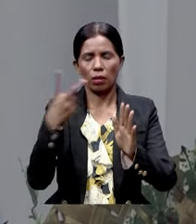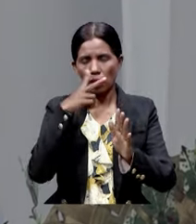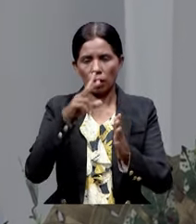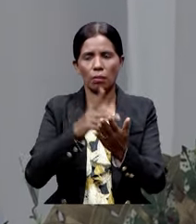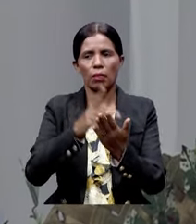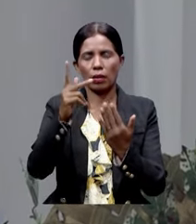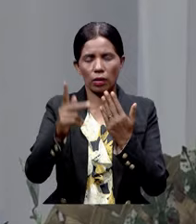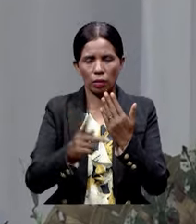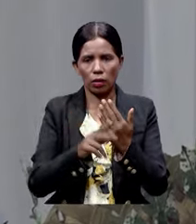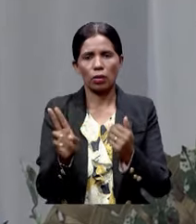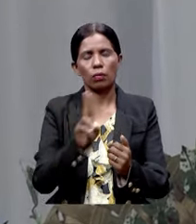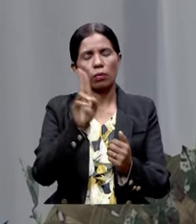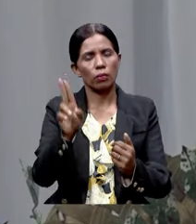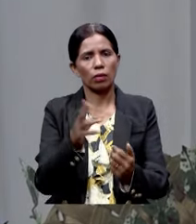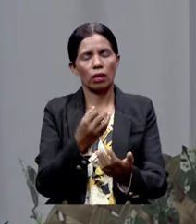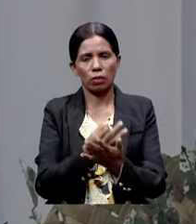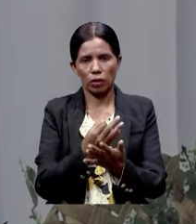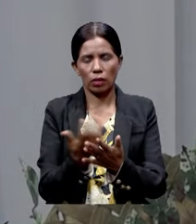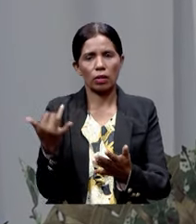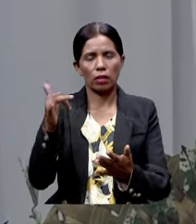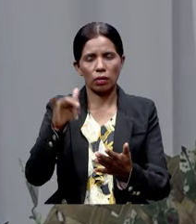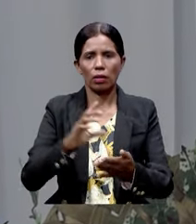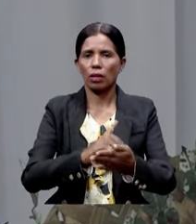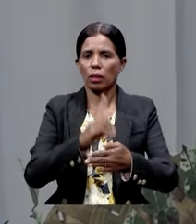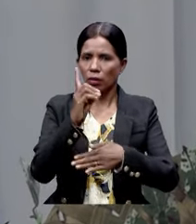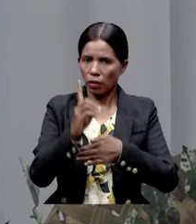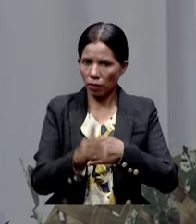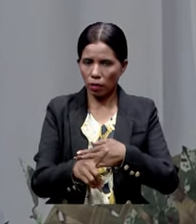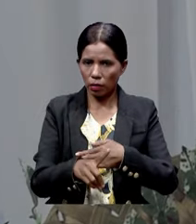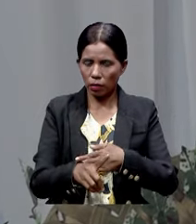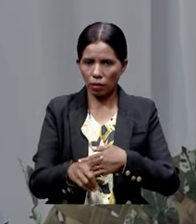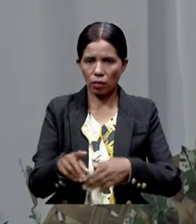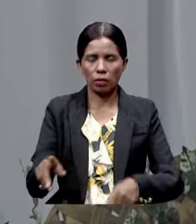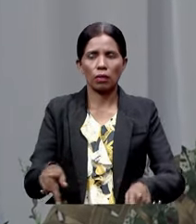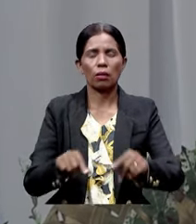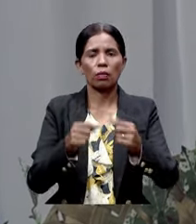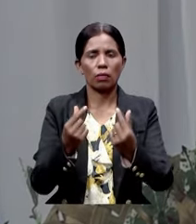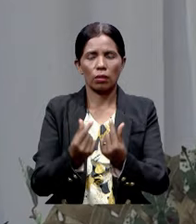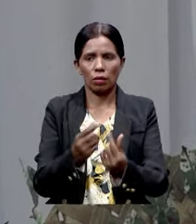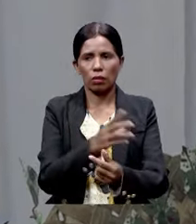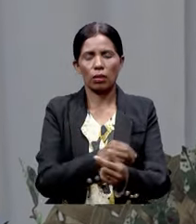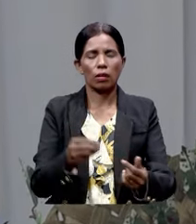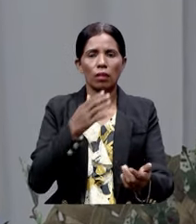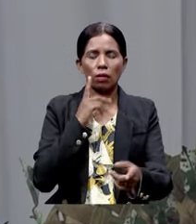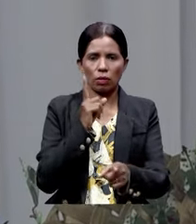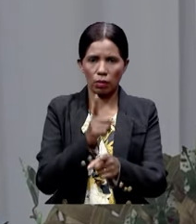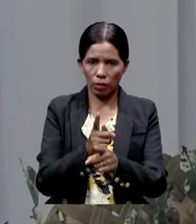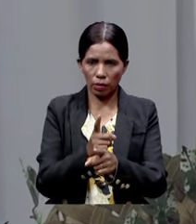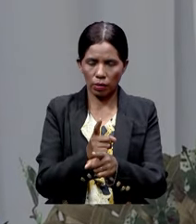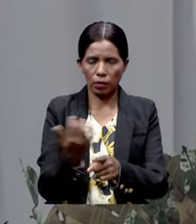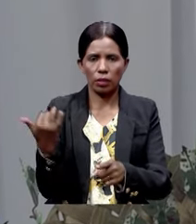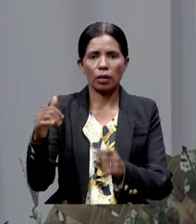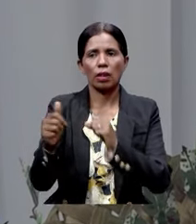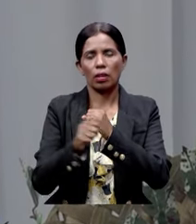programa no execução sira. Desenvolvimento nian, setor público sira, tem que acontável. Mas sira, nia